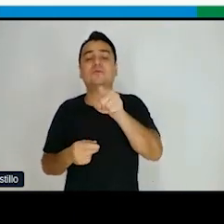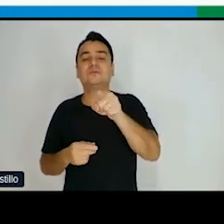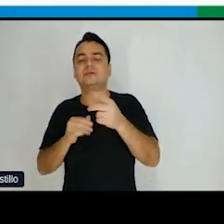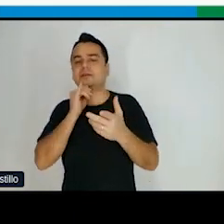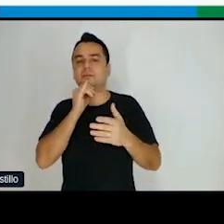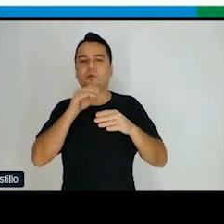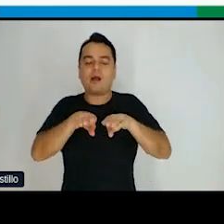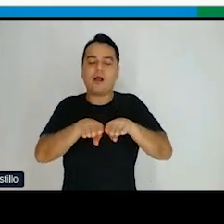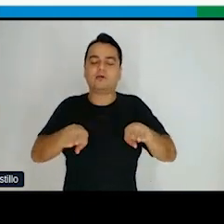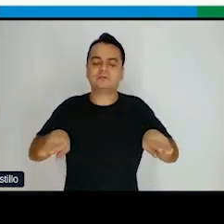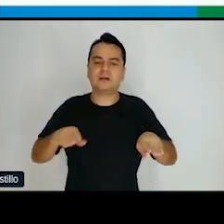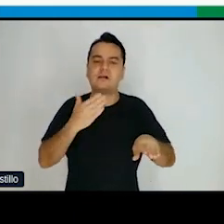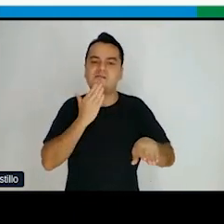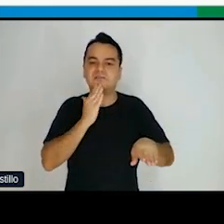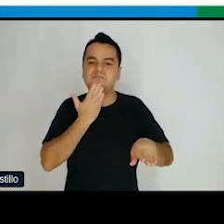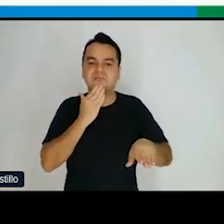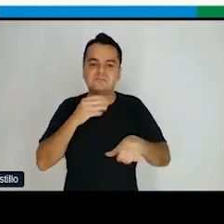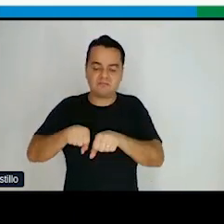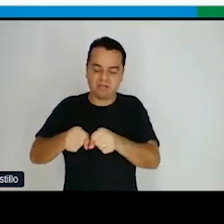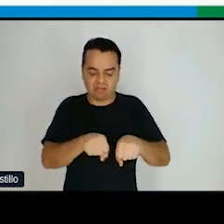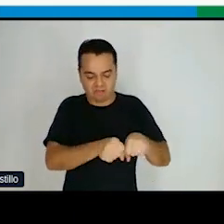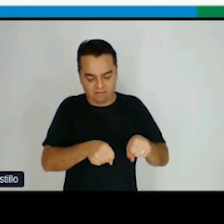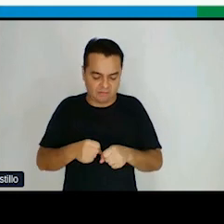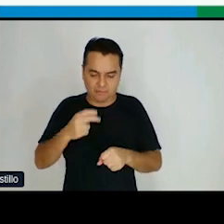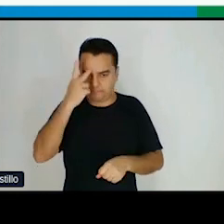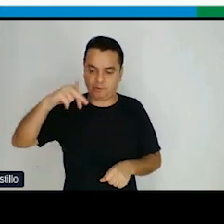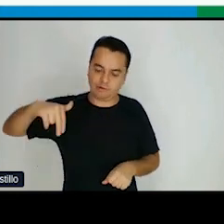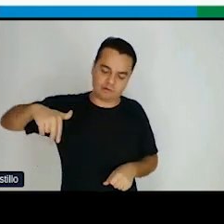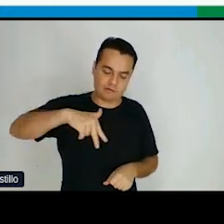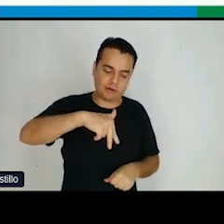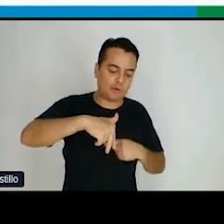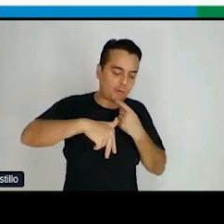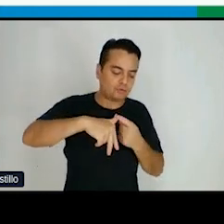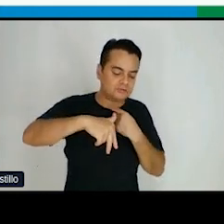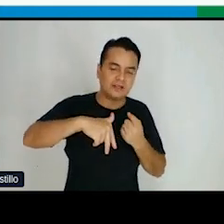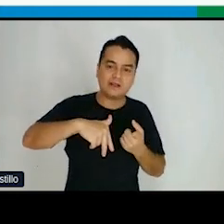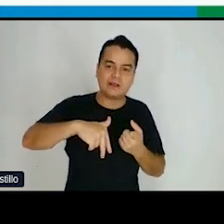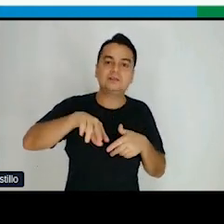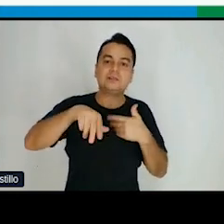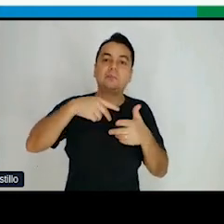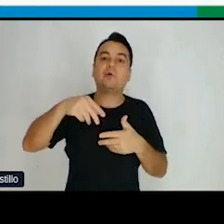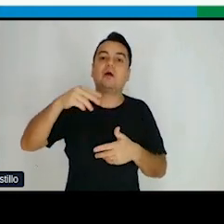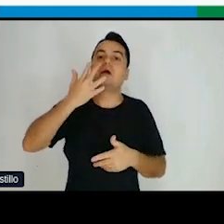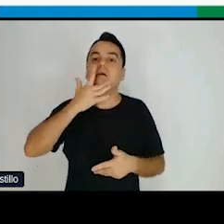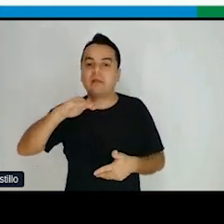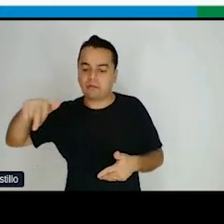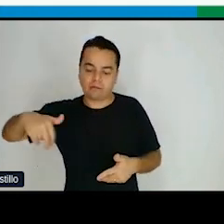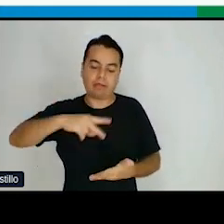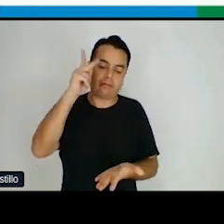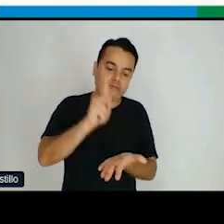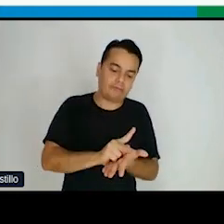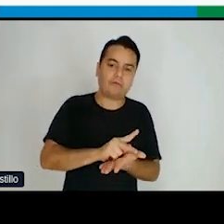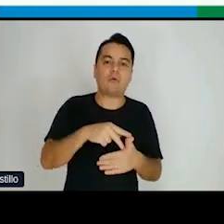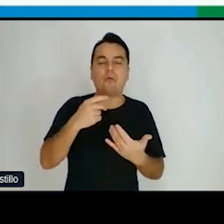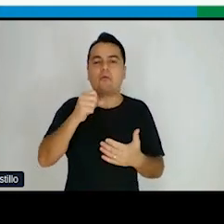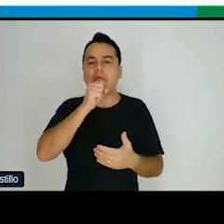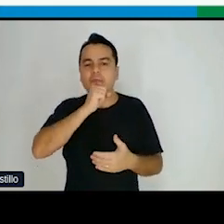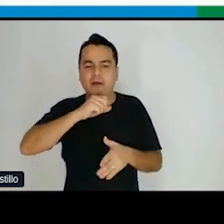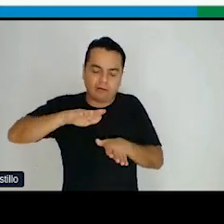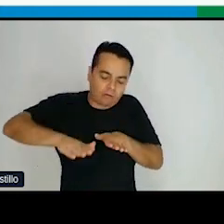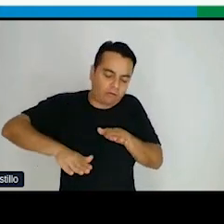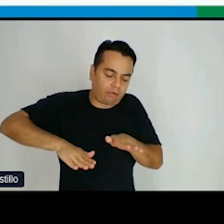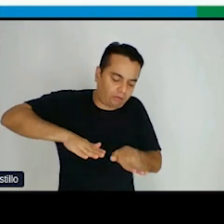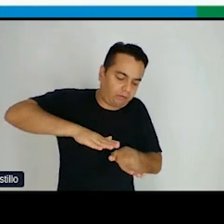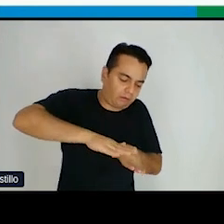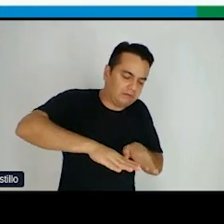sua calçada é toda quebrada? Por que a sua calçada é difícil de andar? Né? Então, é pensar um pouquinho nisso, é trazer